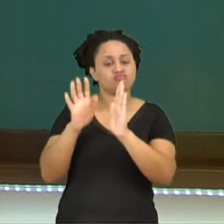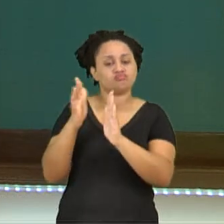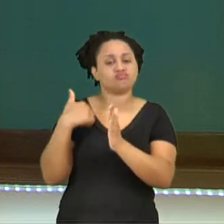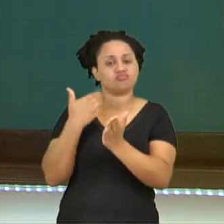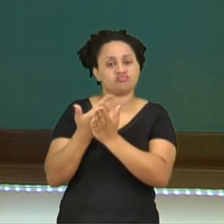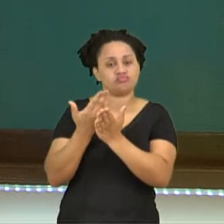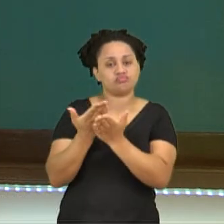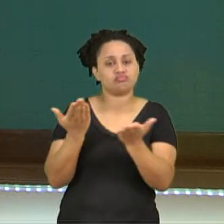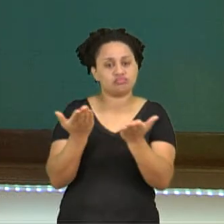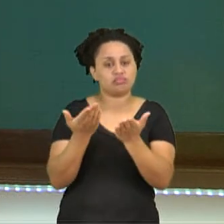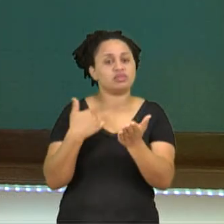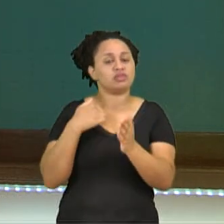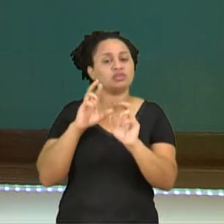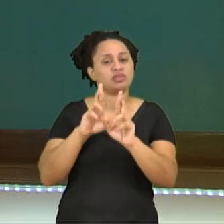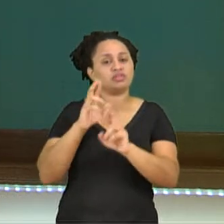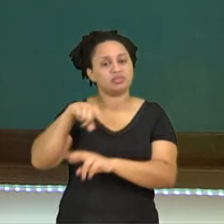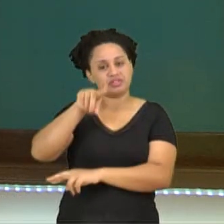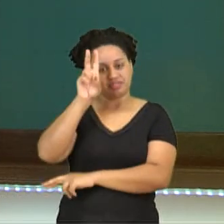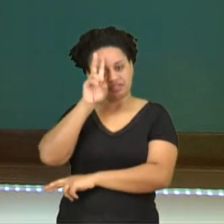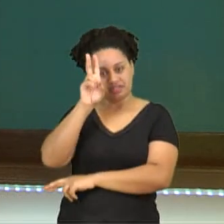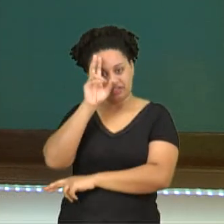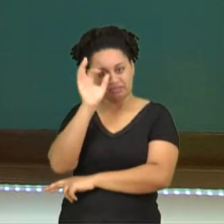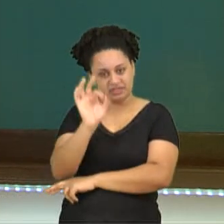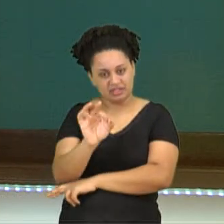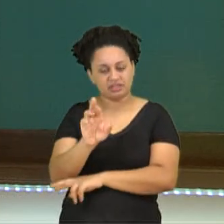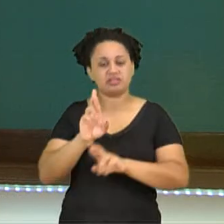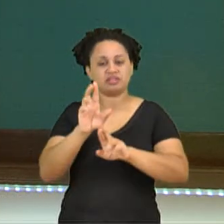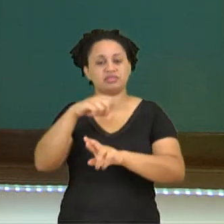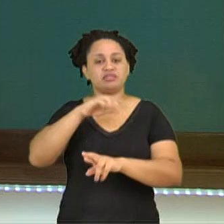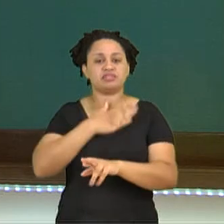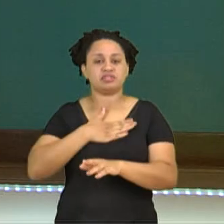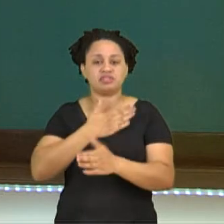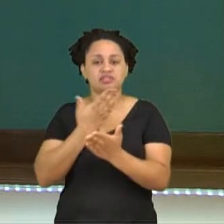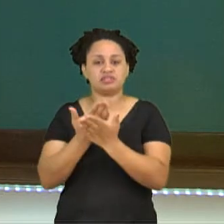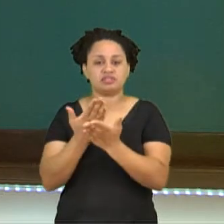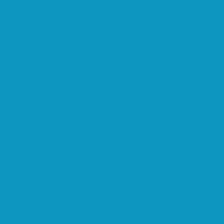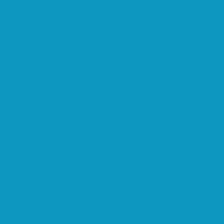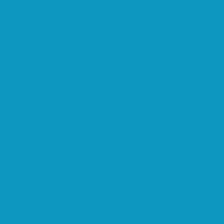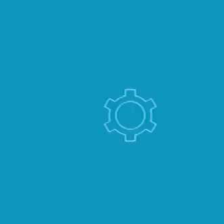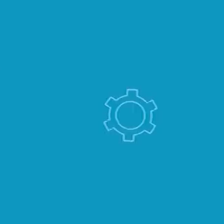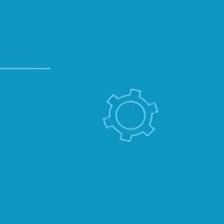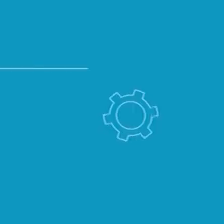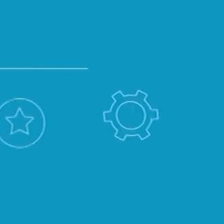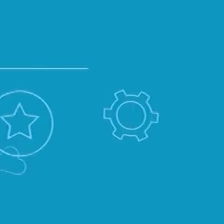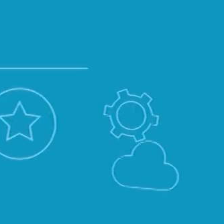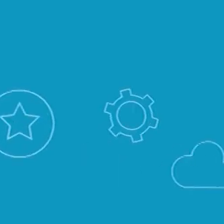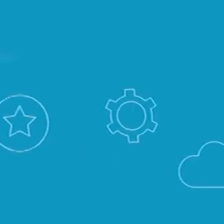espero que você lembre, certo? Espero que tenham gostado da aula e até breve.